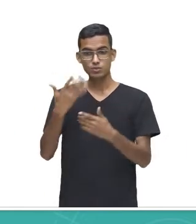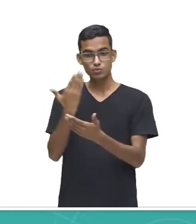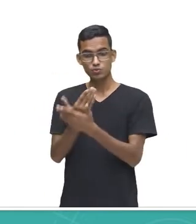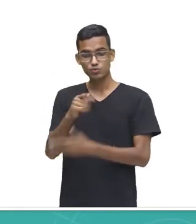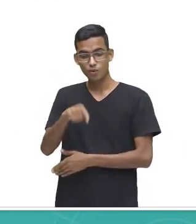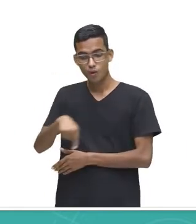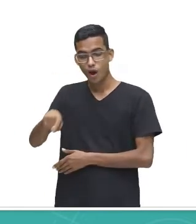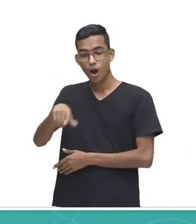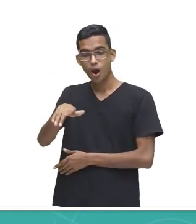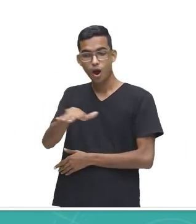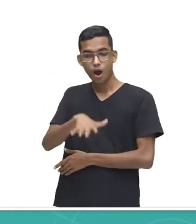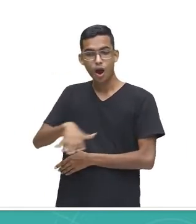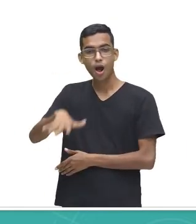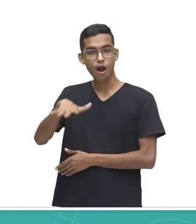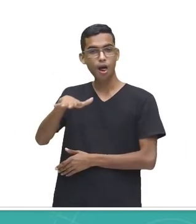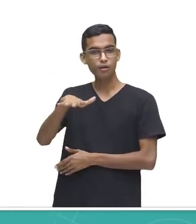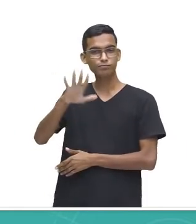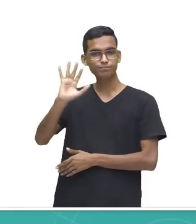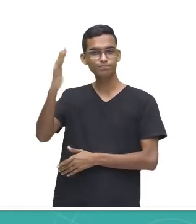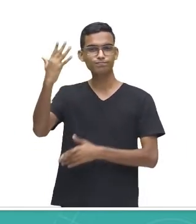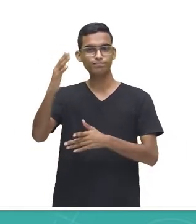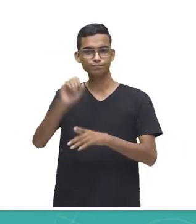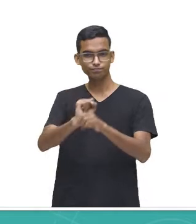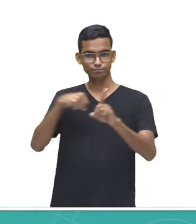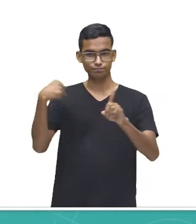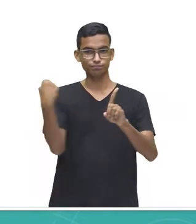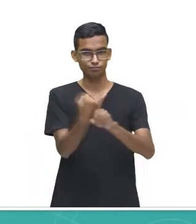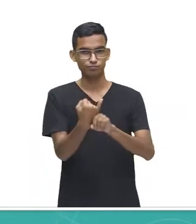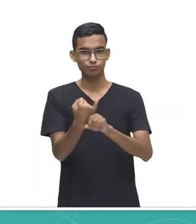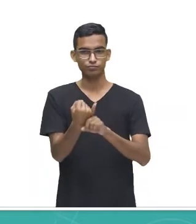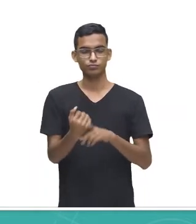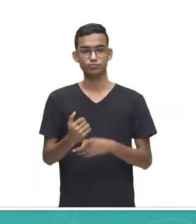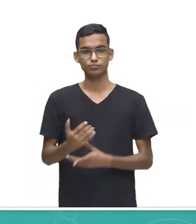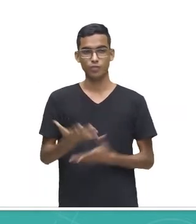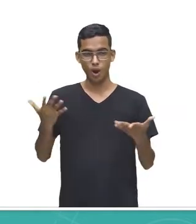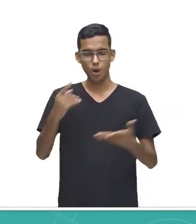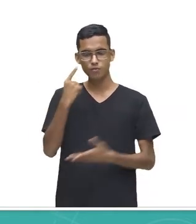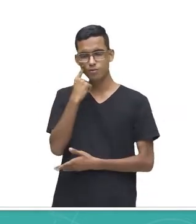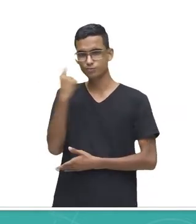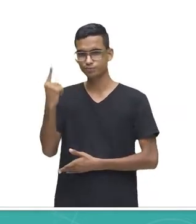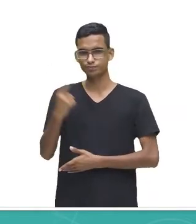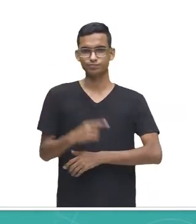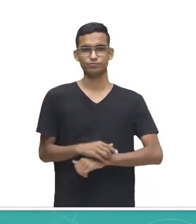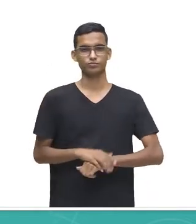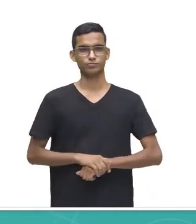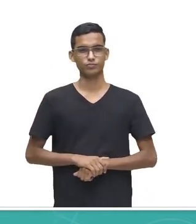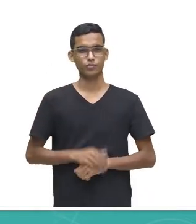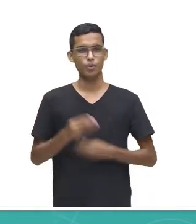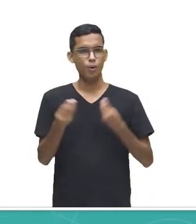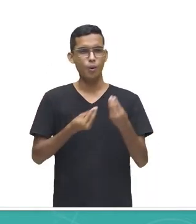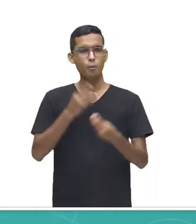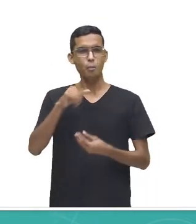social. Vamos dar uma olhadinha no fenômeno social, como é que ele se